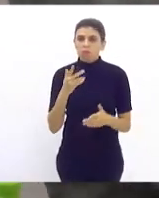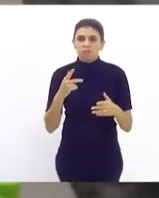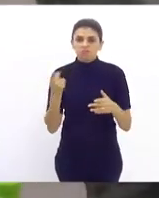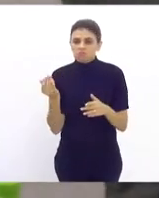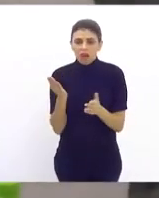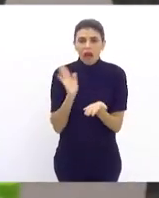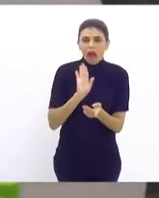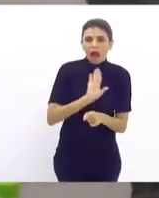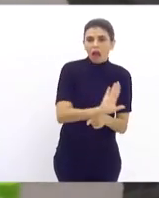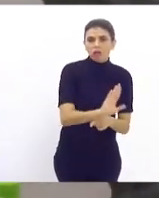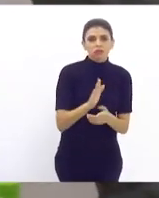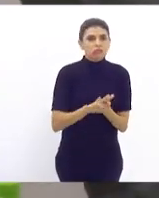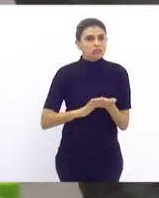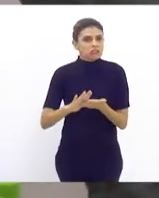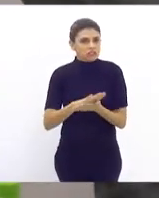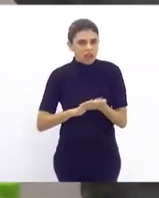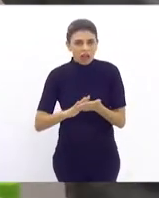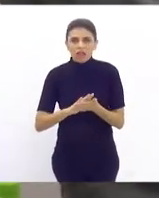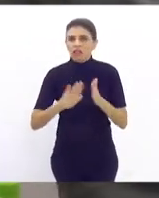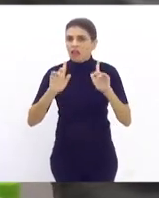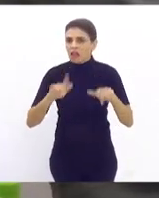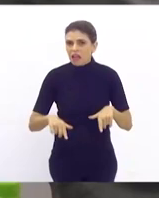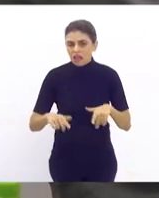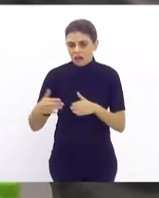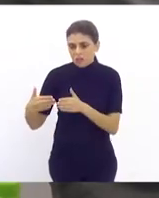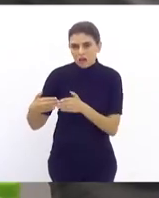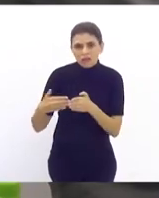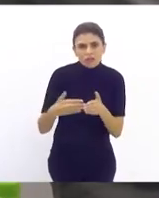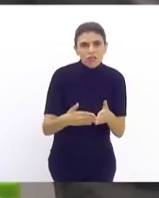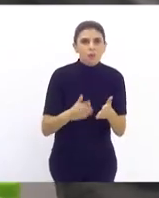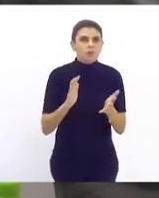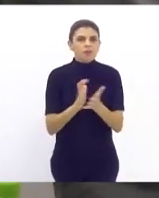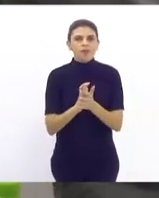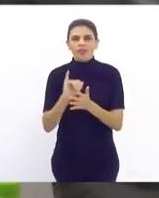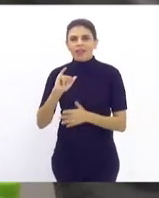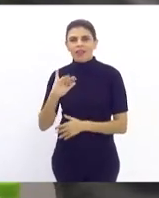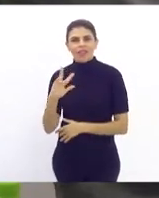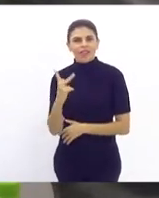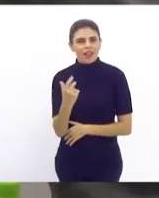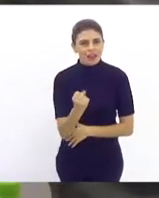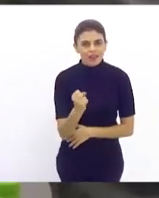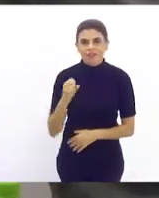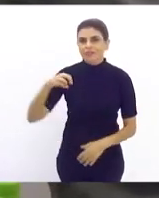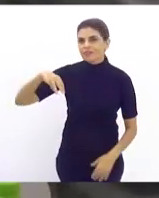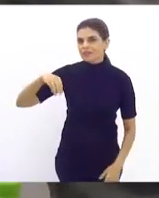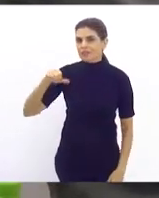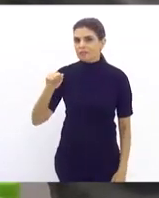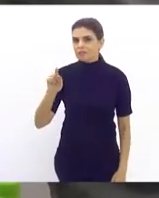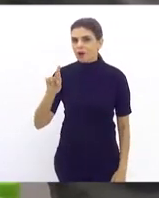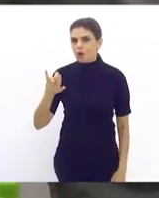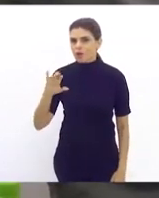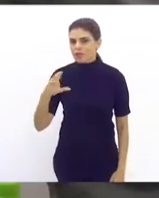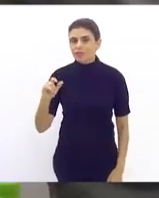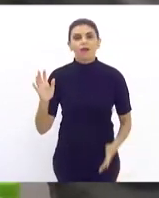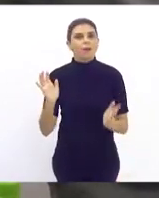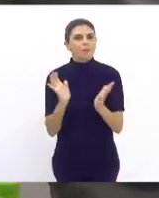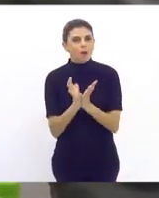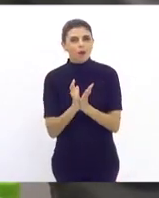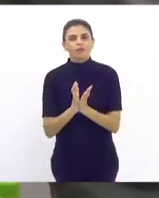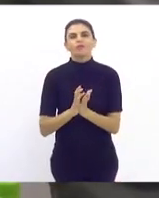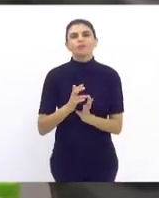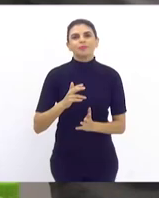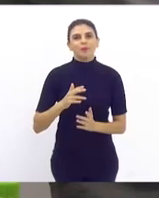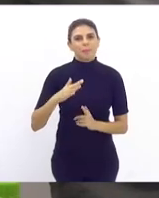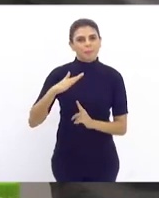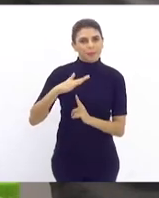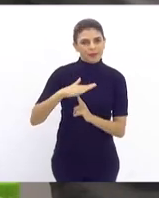Janeiro. São embarcações de Nassau, de Caimã, de Ilhas Maurício, Panamá, China, Malásia,